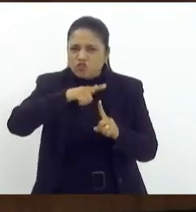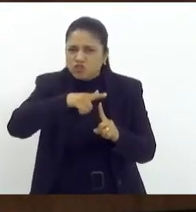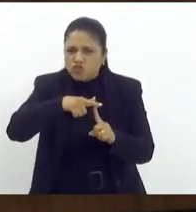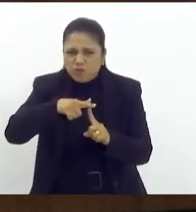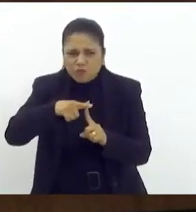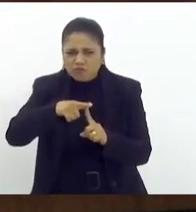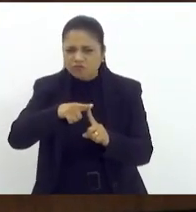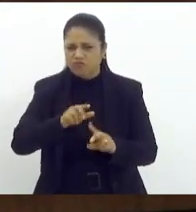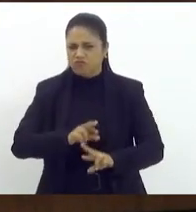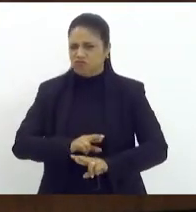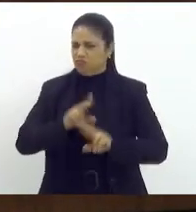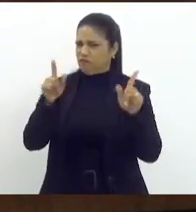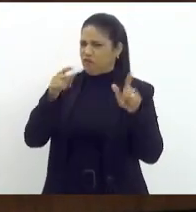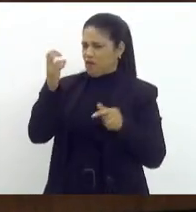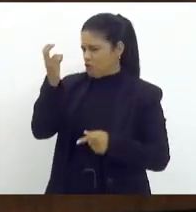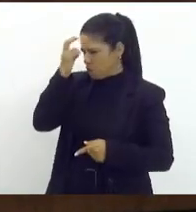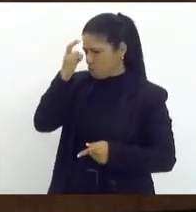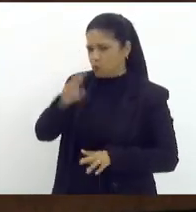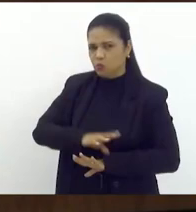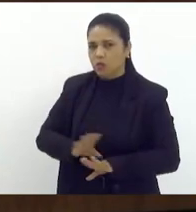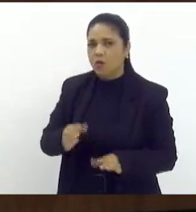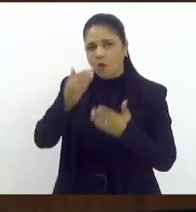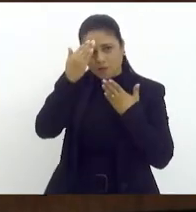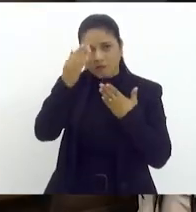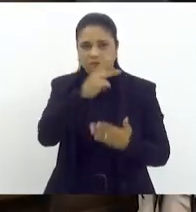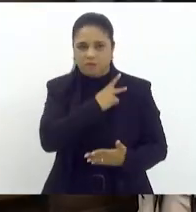totalmente diferente obrigado senhora presente